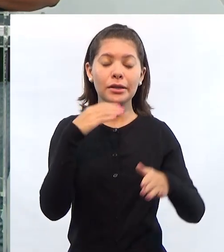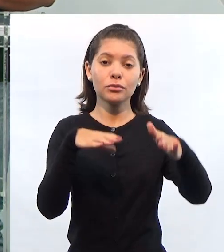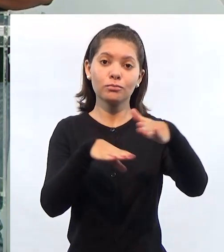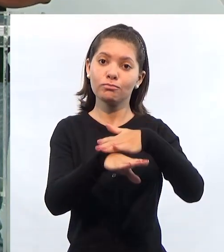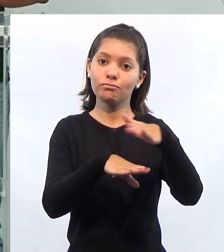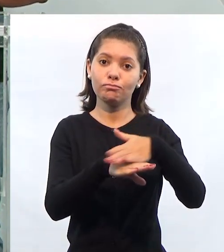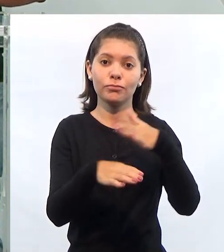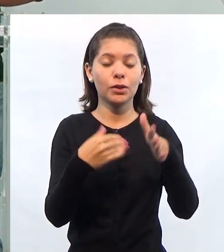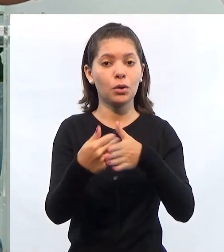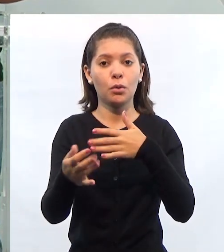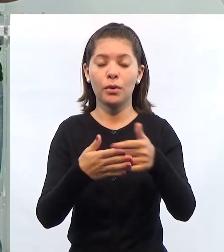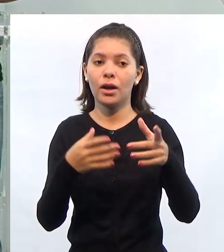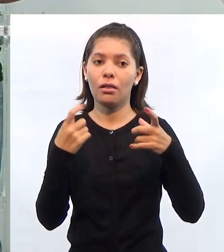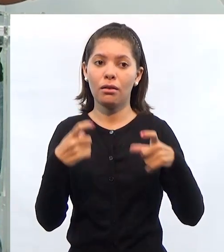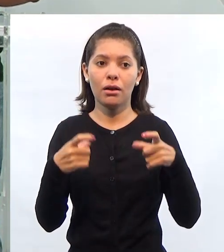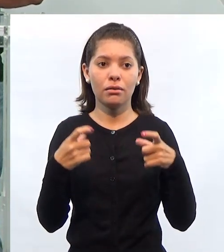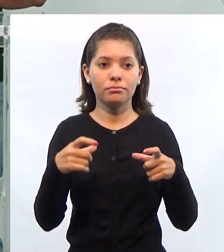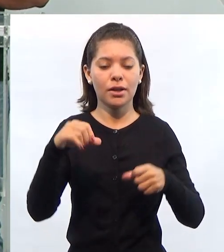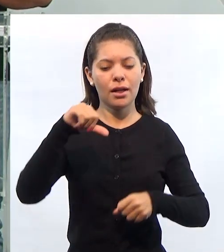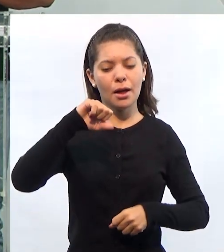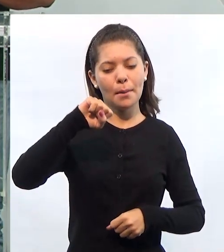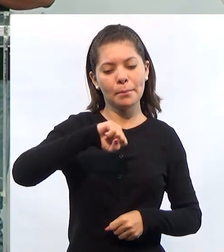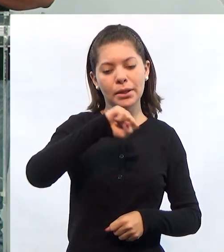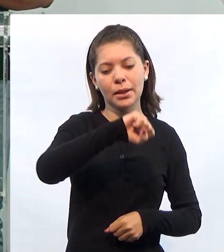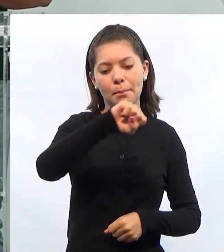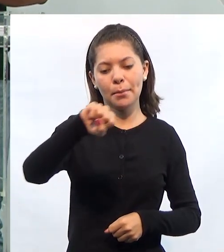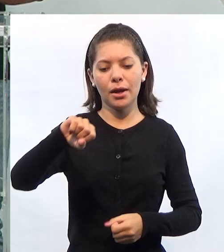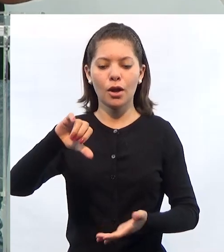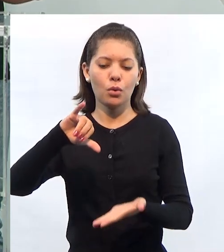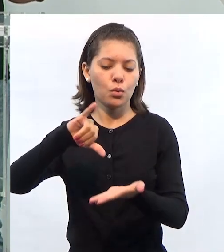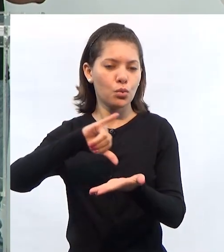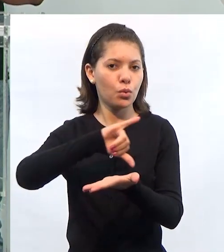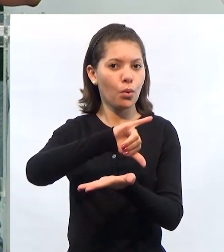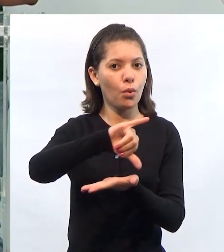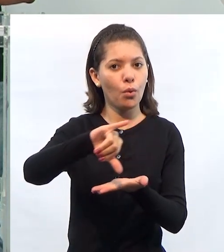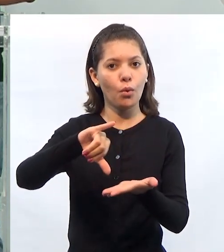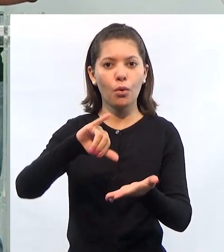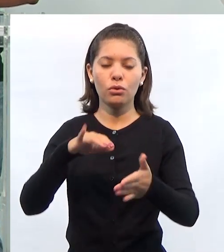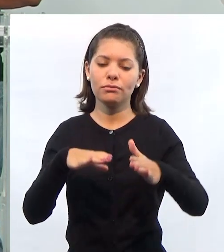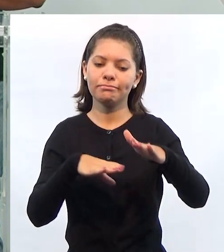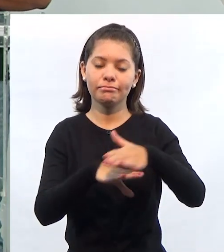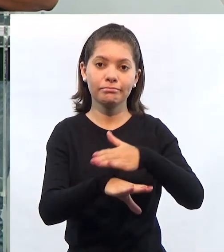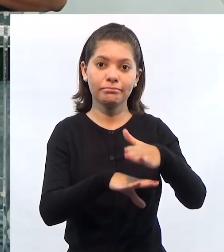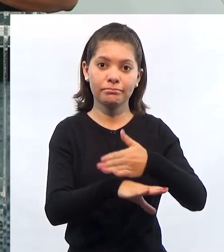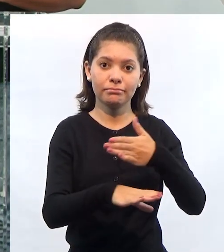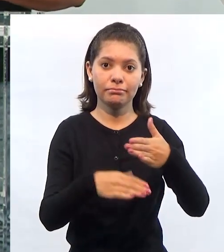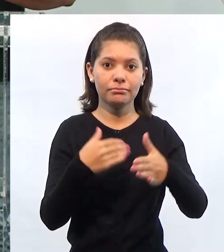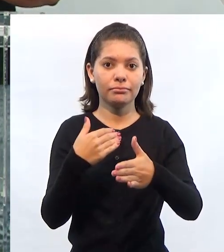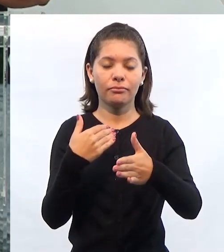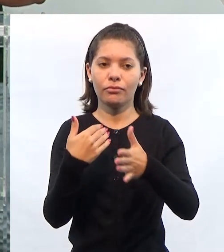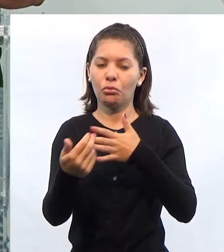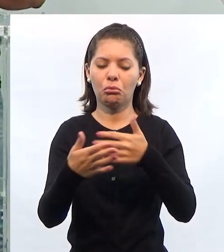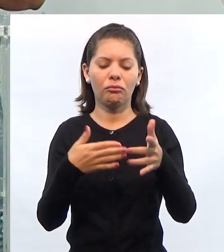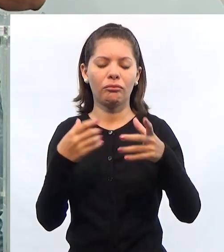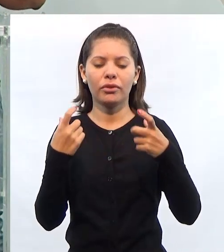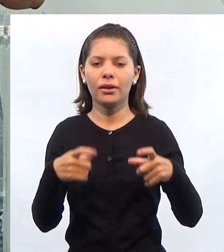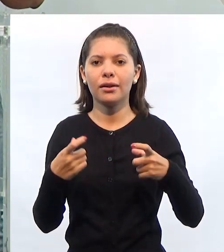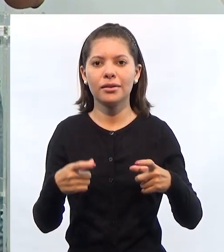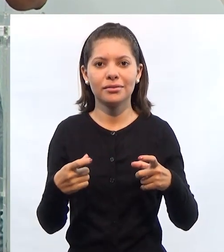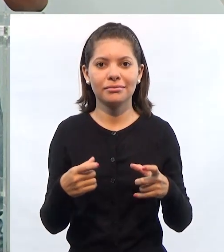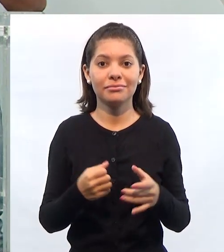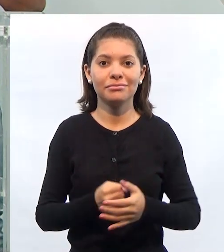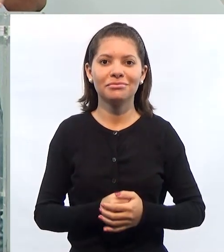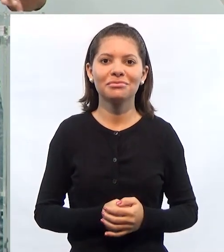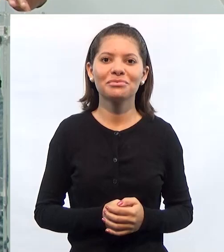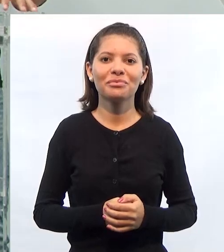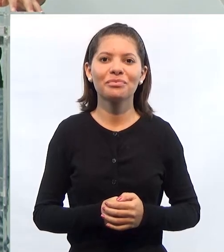em algum local, os temperos, o óleo vai ter que estar estocado em algum local. Aí, quando ele